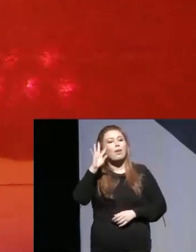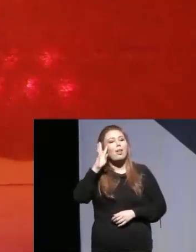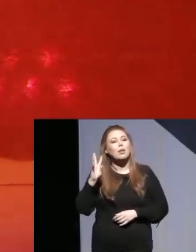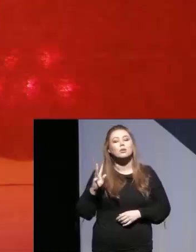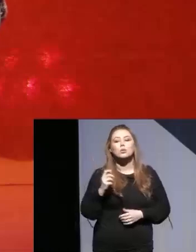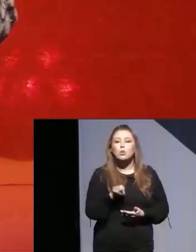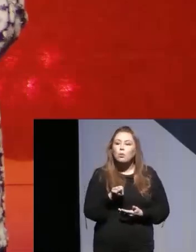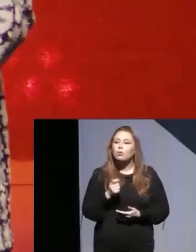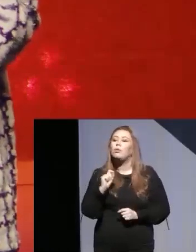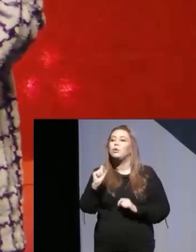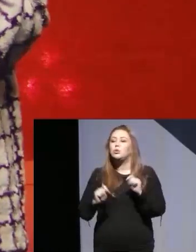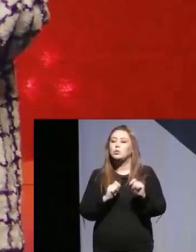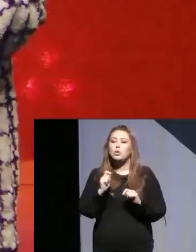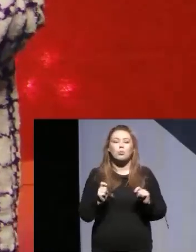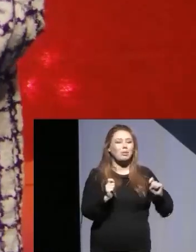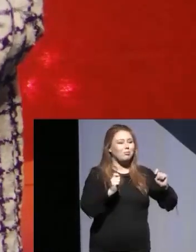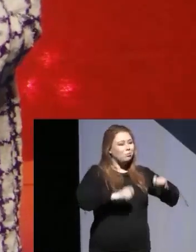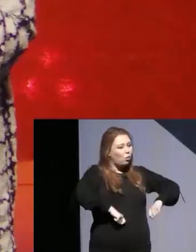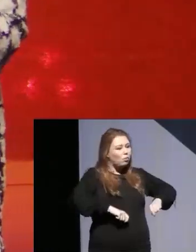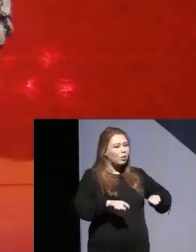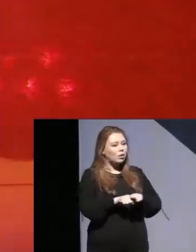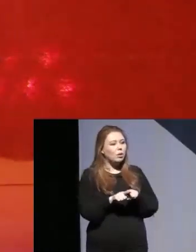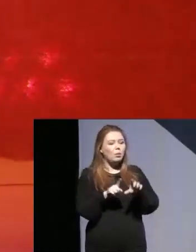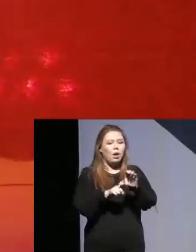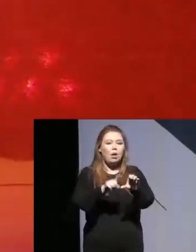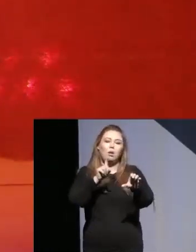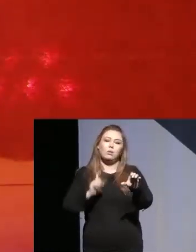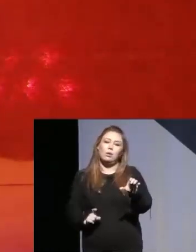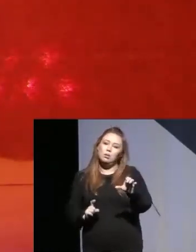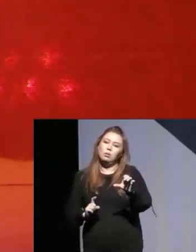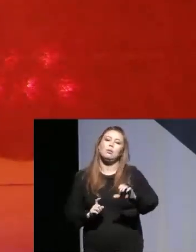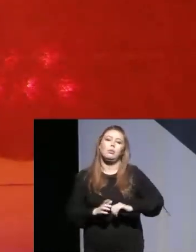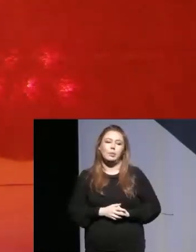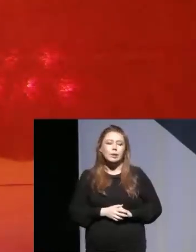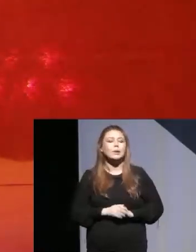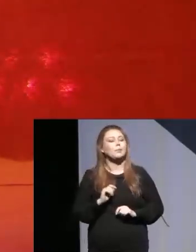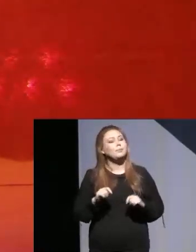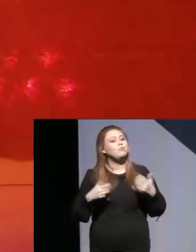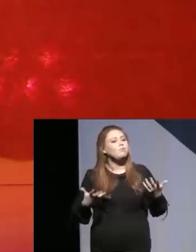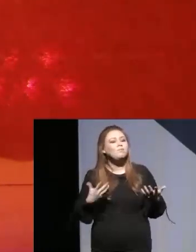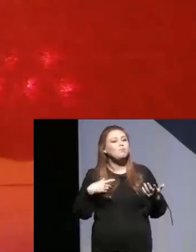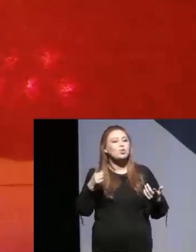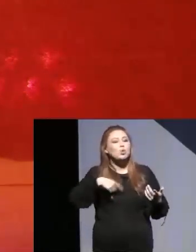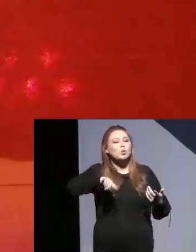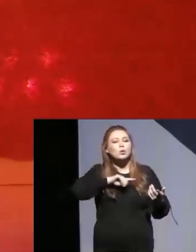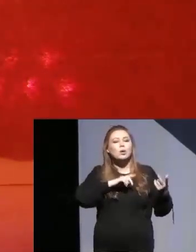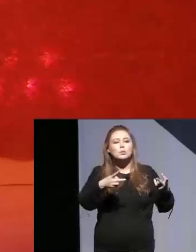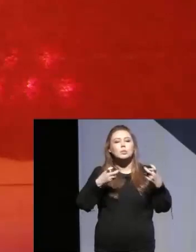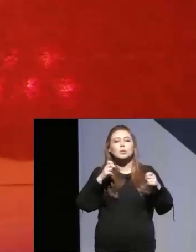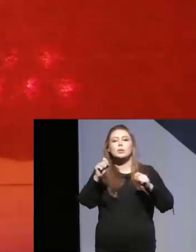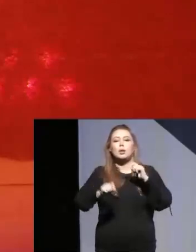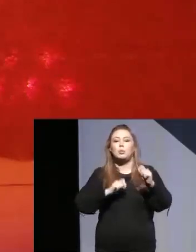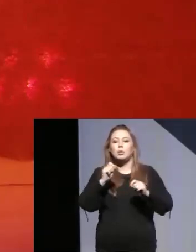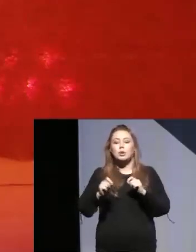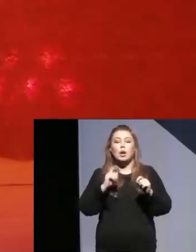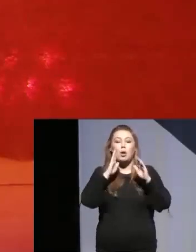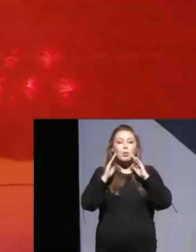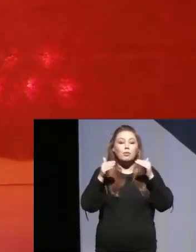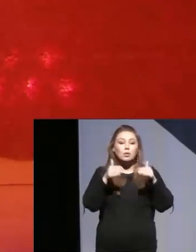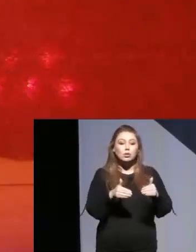sobre competências e autonomia. Então, o que, que a gente tem aí? Uma investida contra o Pacto